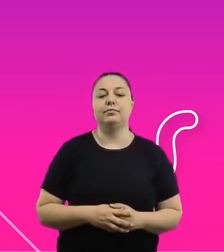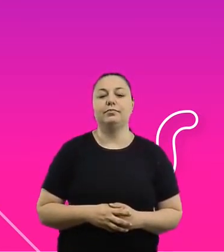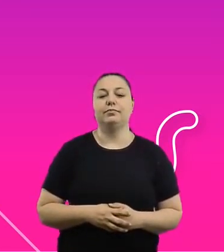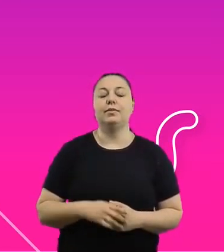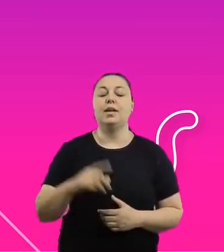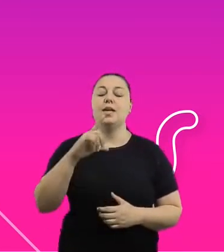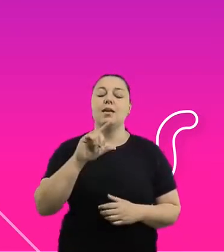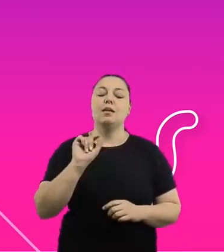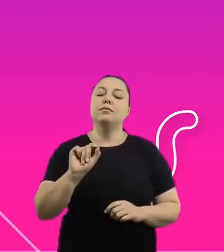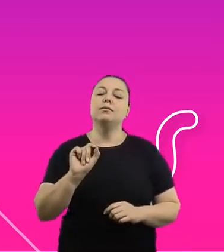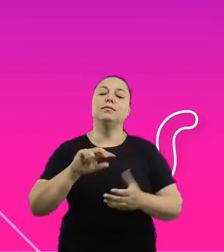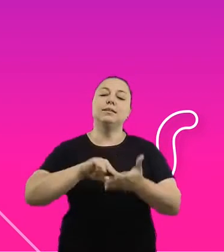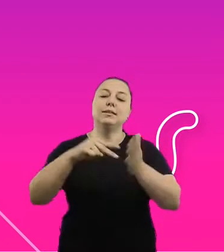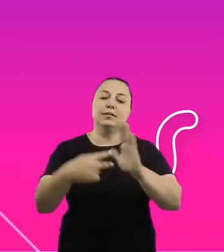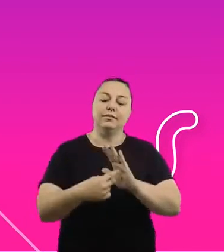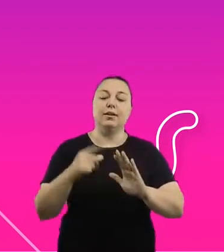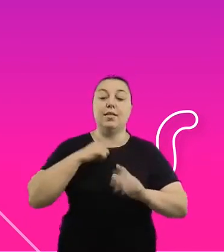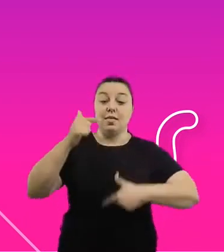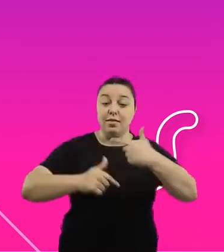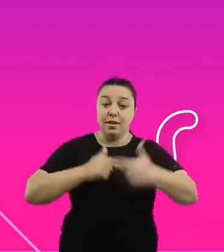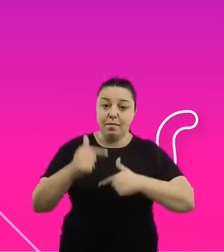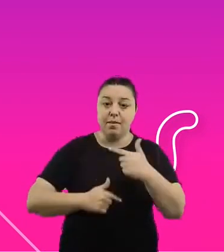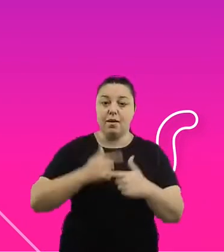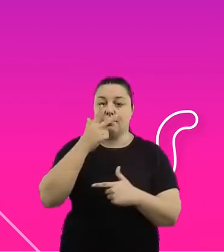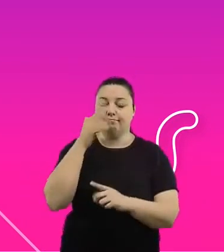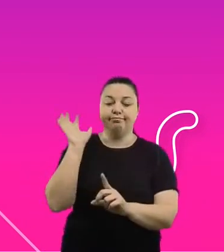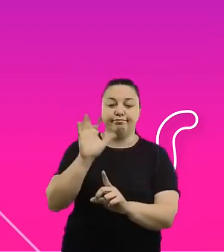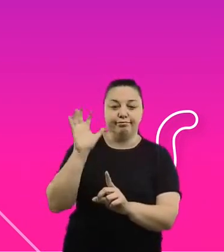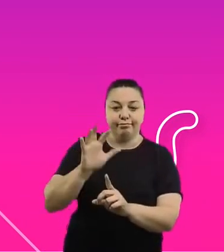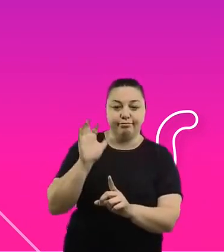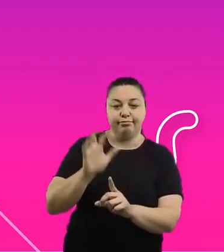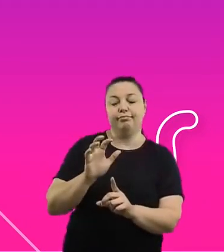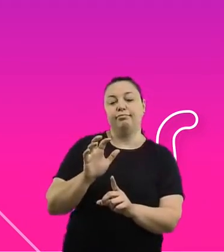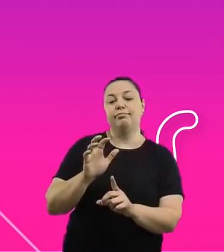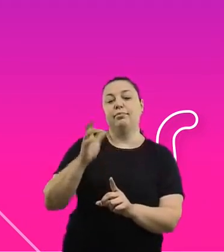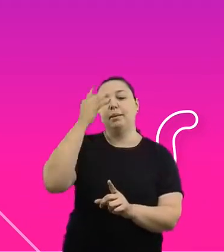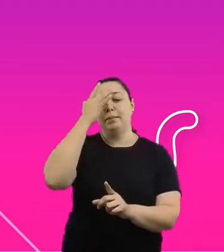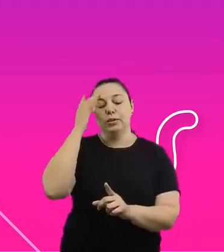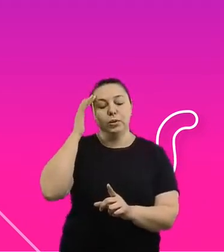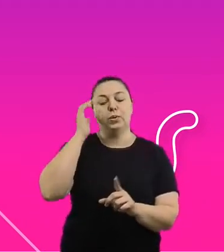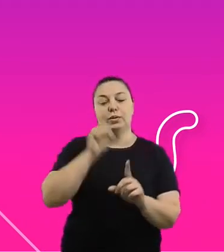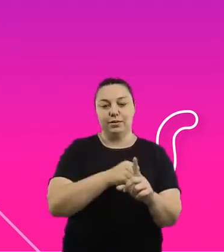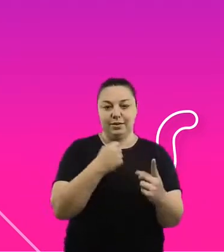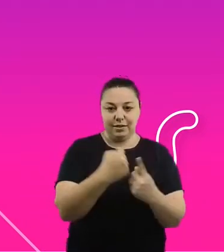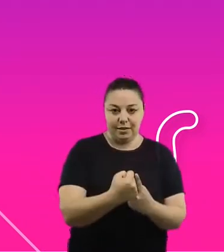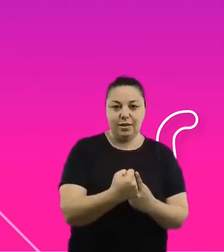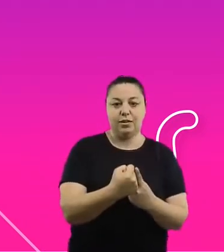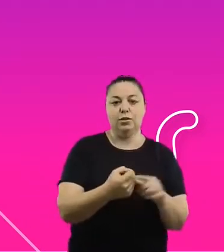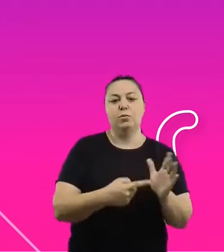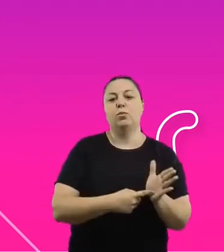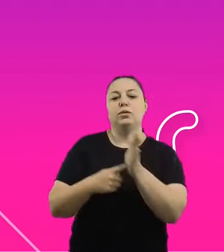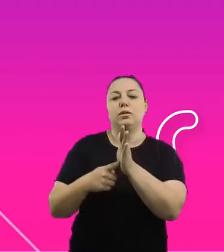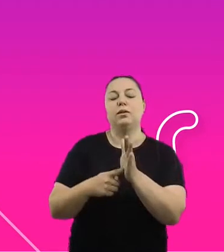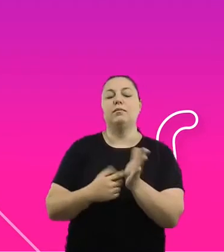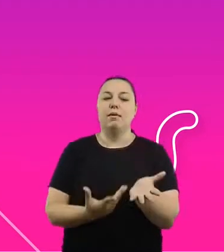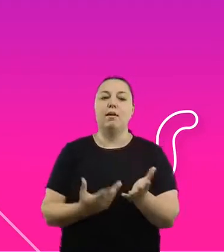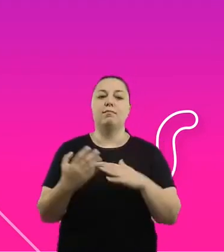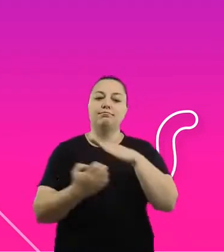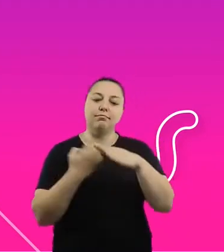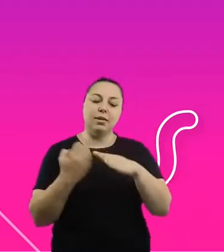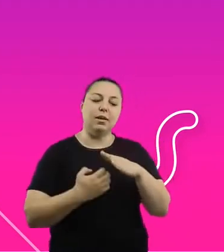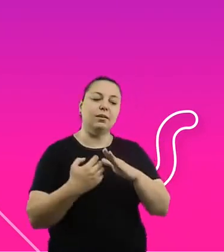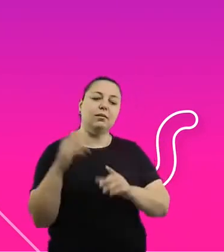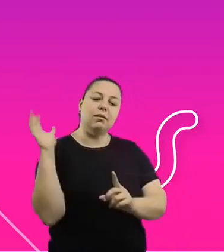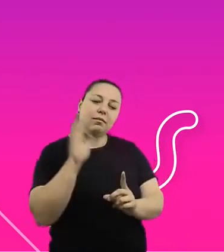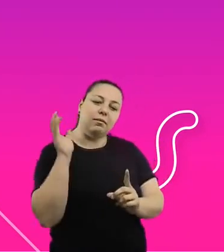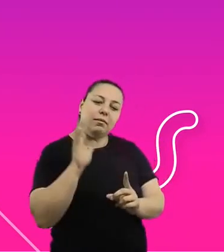convencê-lo que você precisaria dar confiança para essa instituição ou para essa pessoa, certo? E